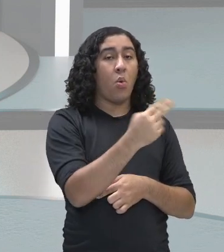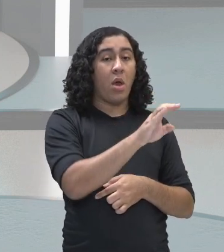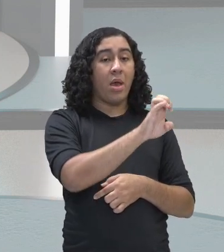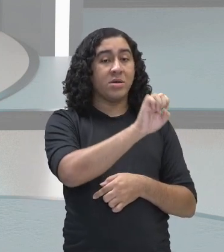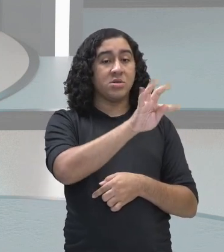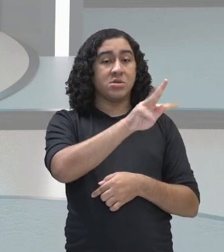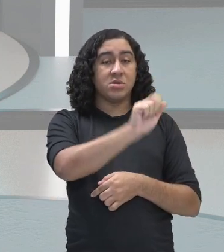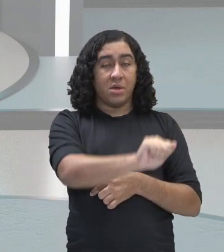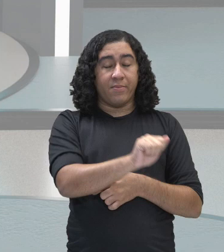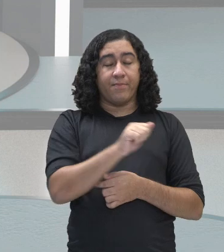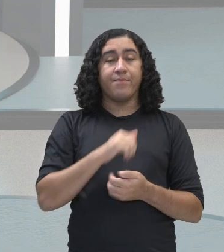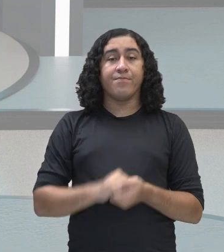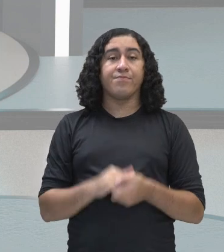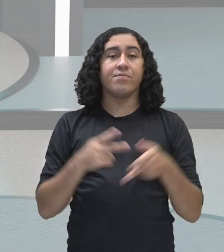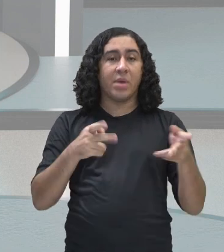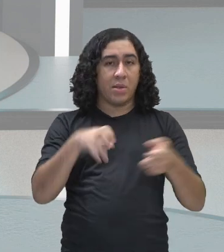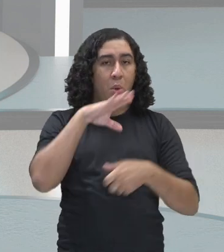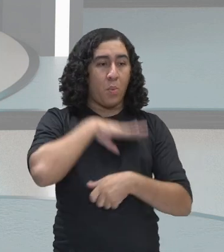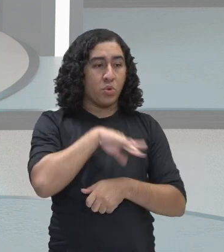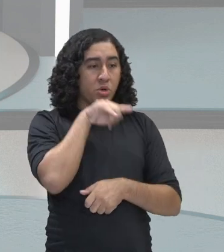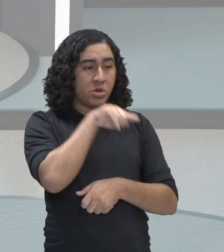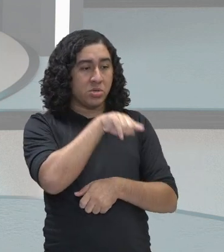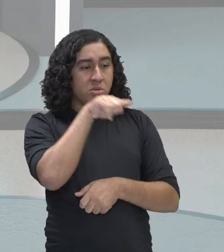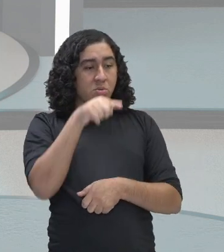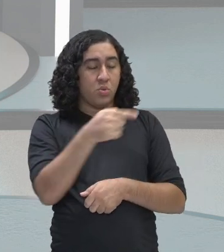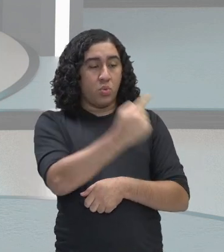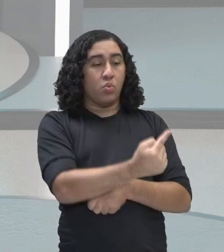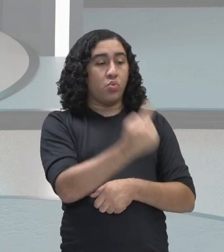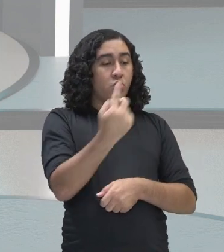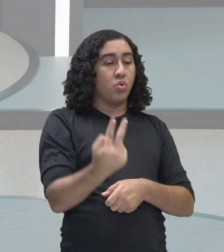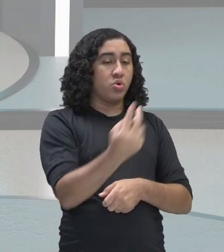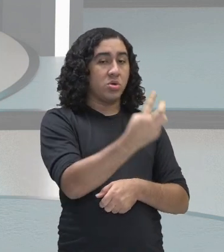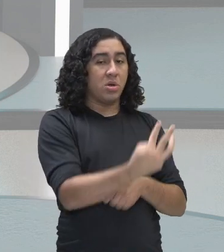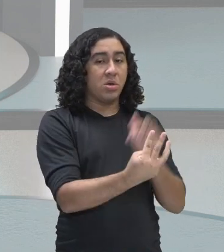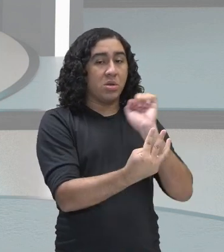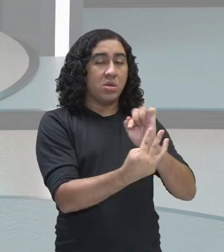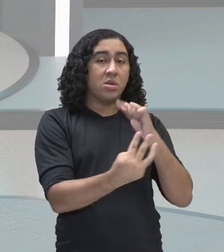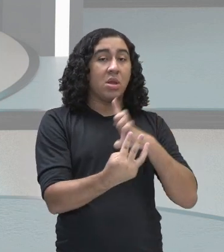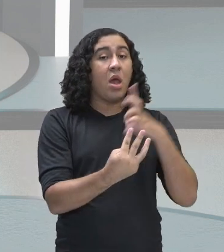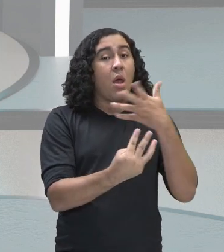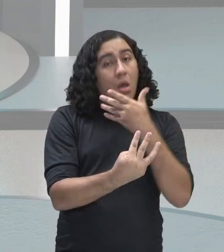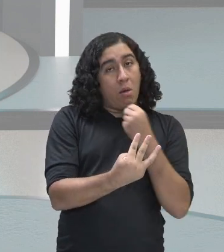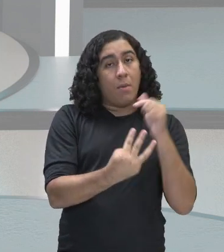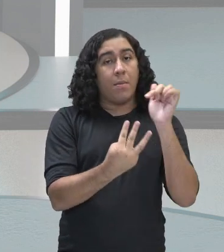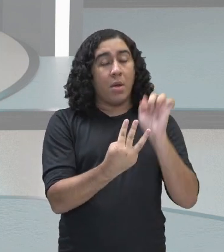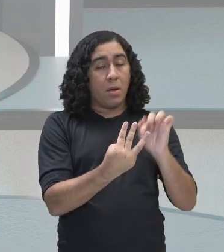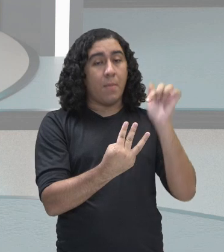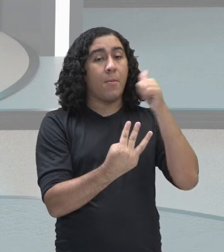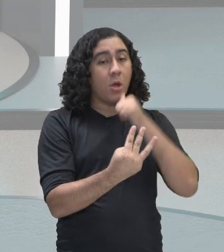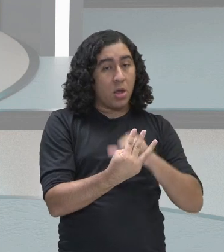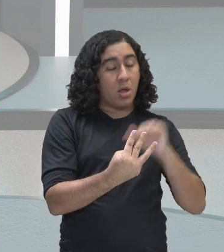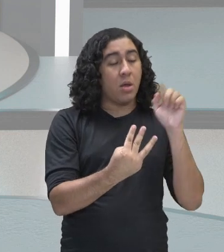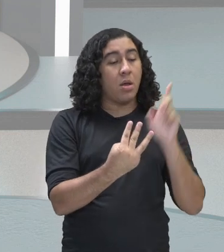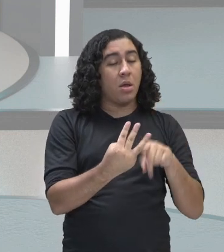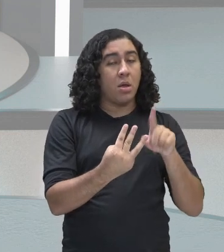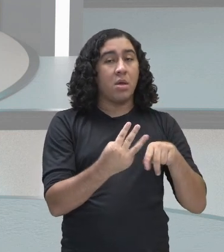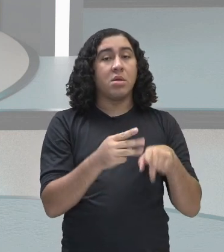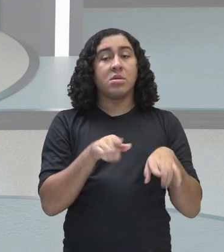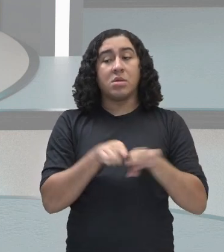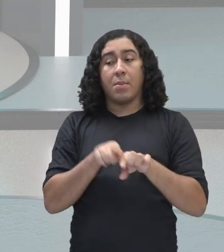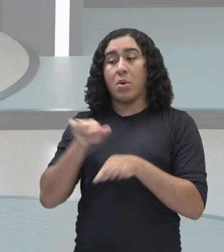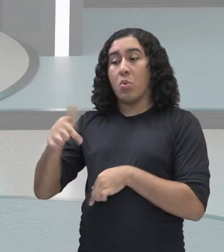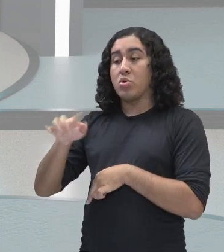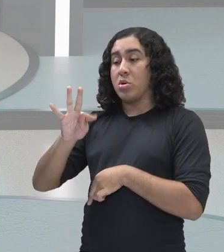eu tenho este, esta, né, um para masculino e outro para feminino, enquanto que this, na língua inglesa, eu utilizo